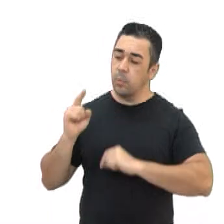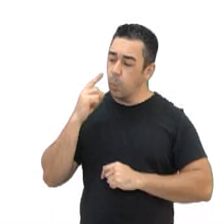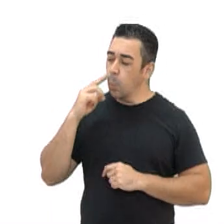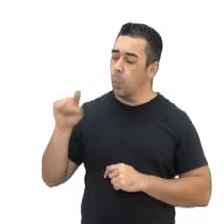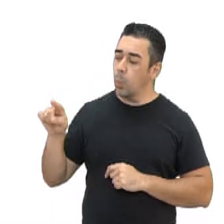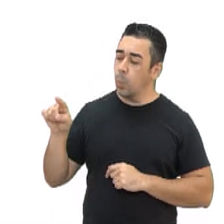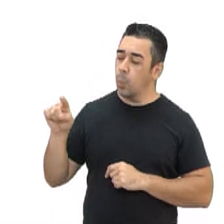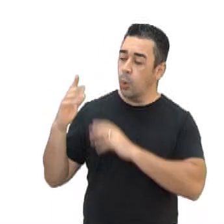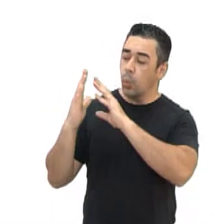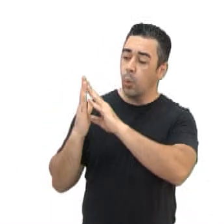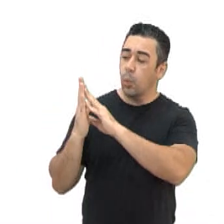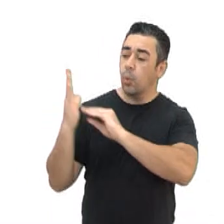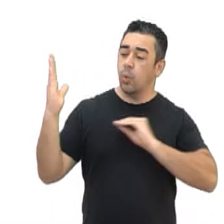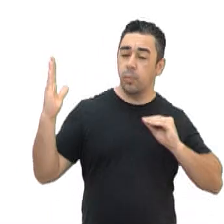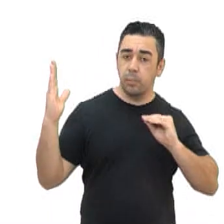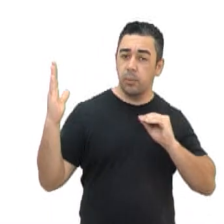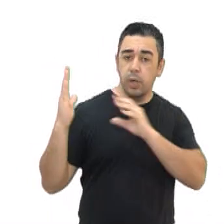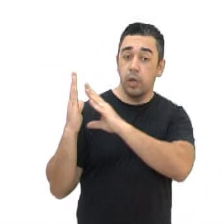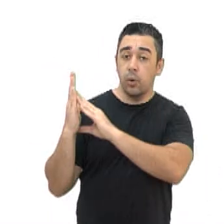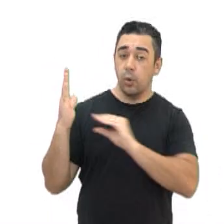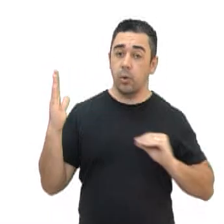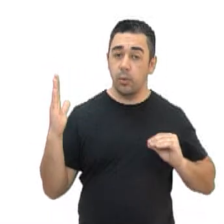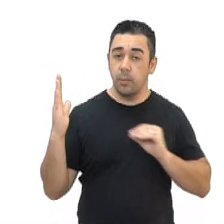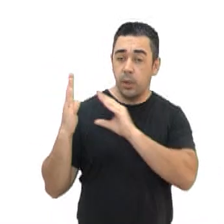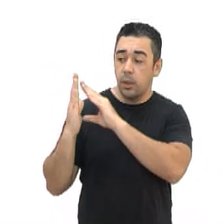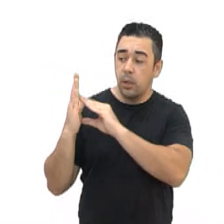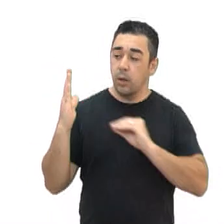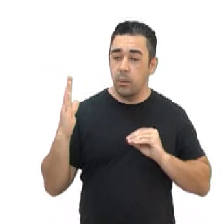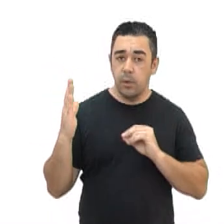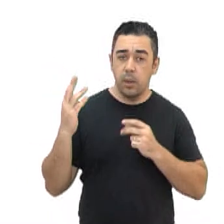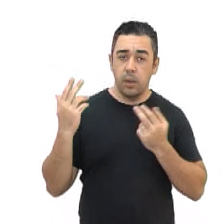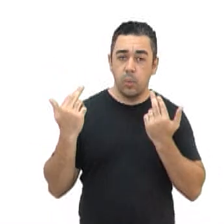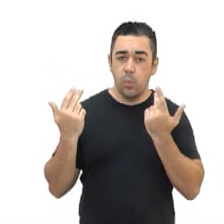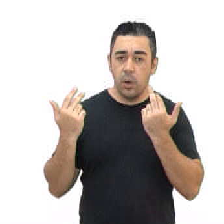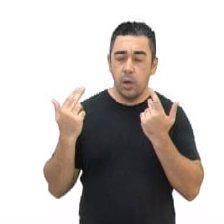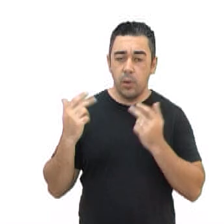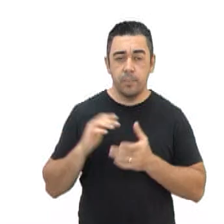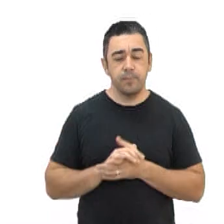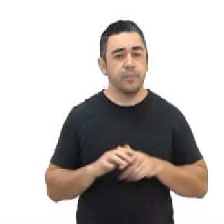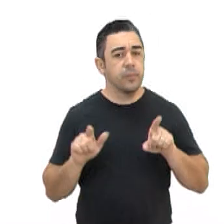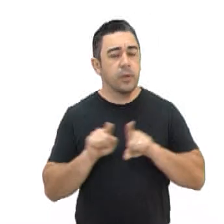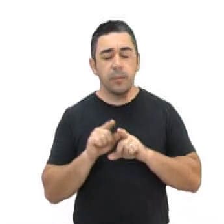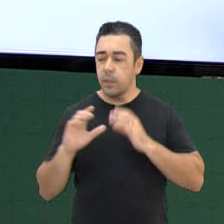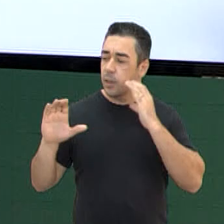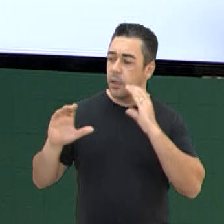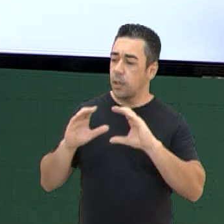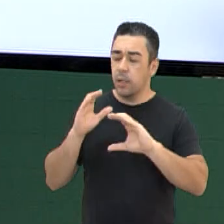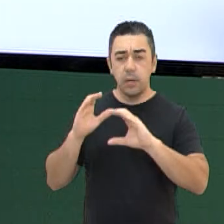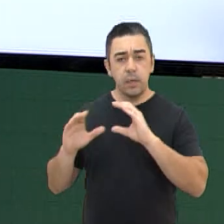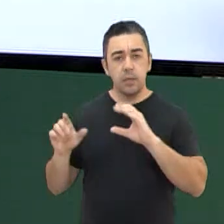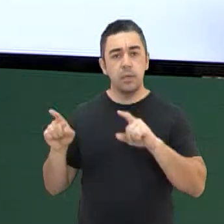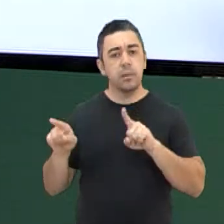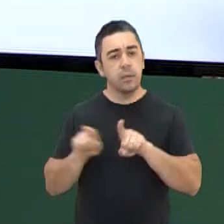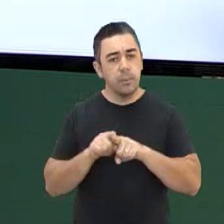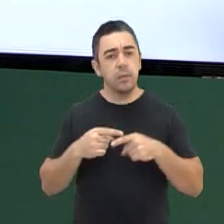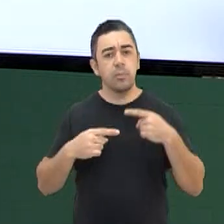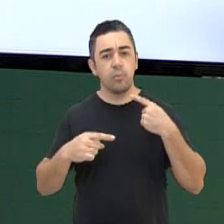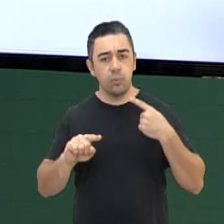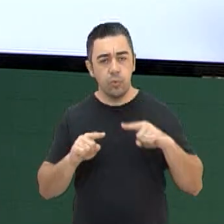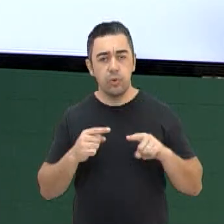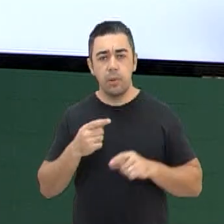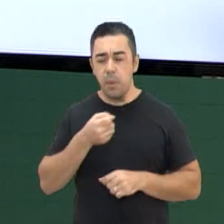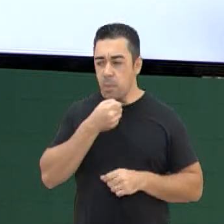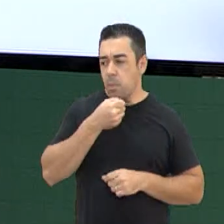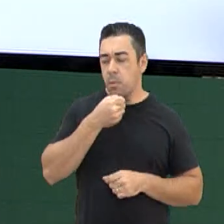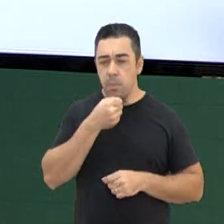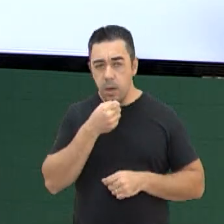forma, ele está imitando, reproduzindo os movimentos e também o que o cantor está reproduzindo através da sua